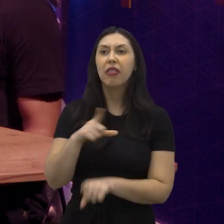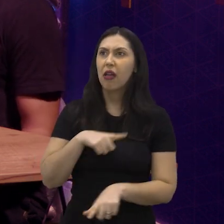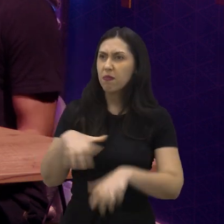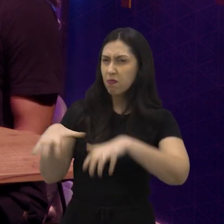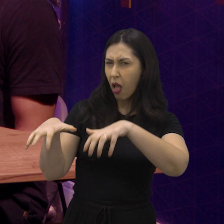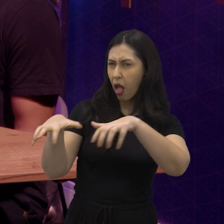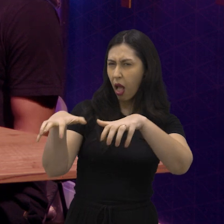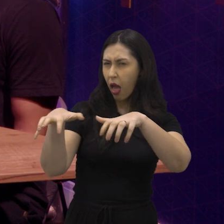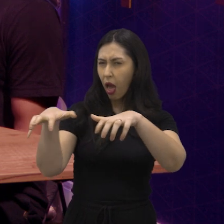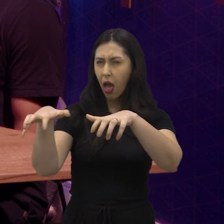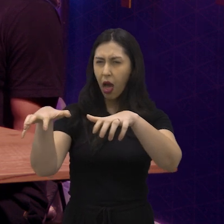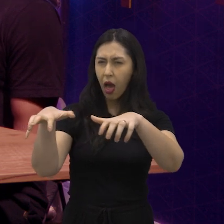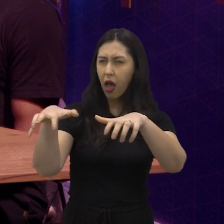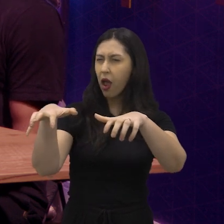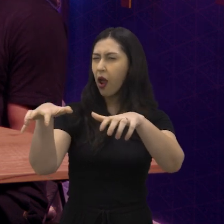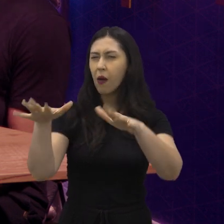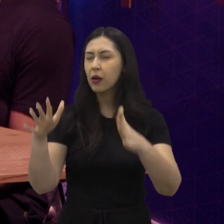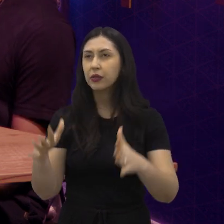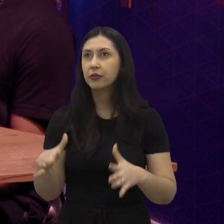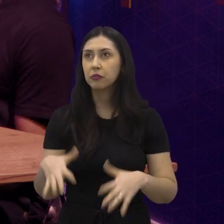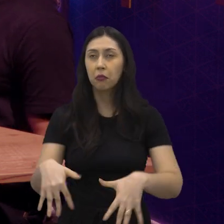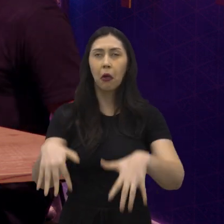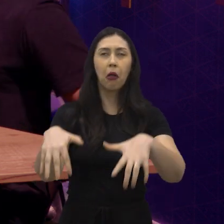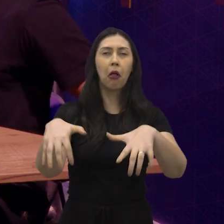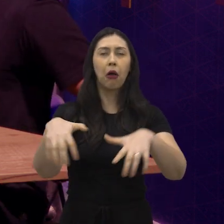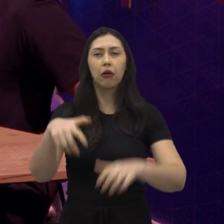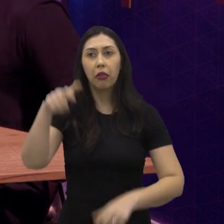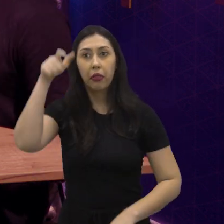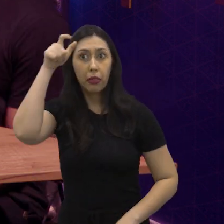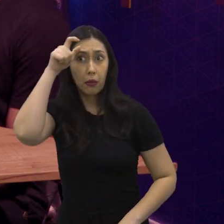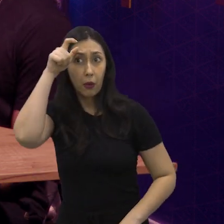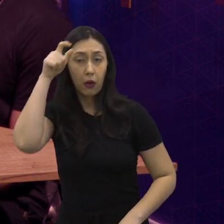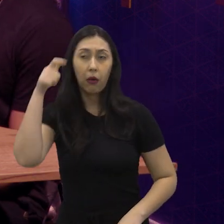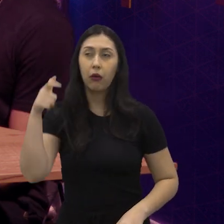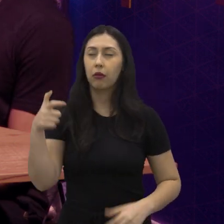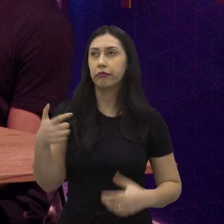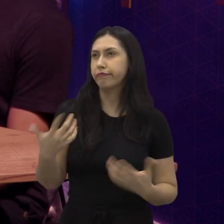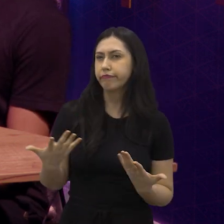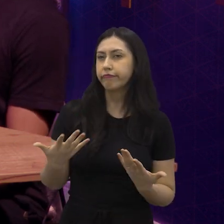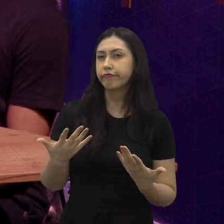como elementos, como fantasma, demônio,